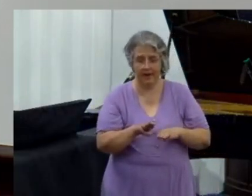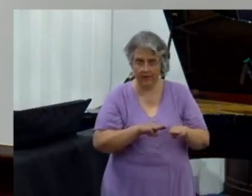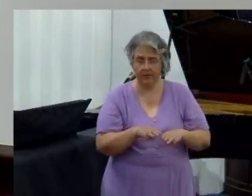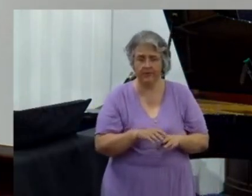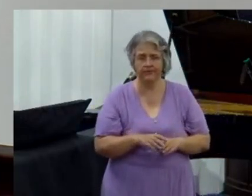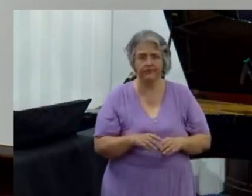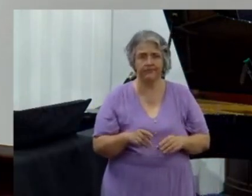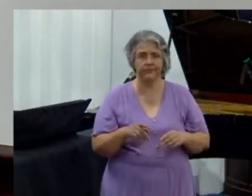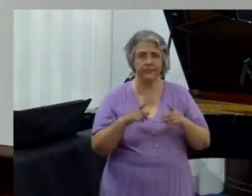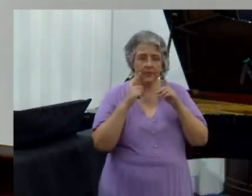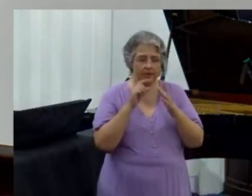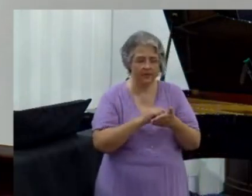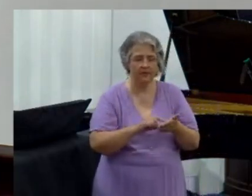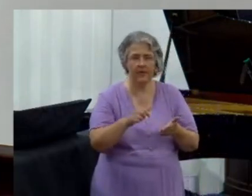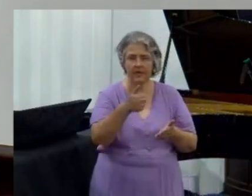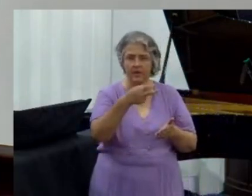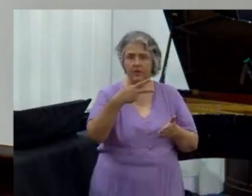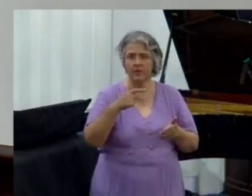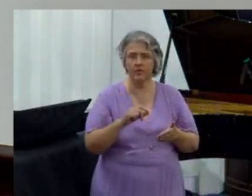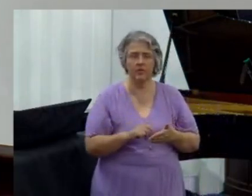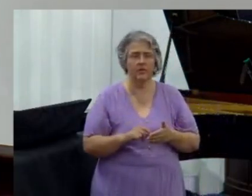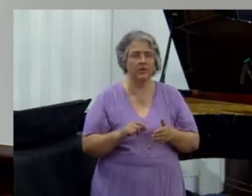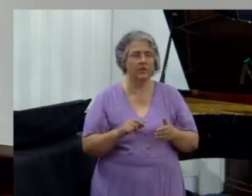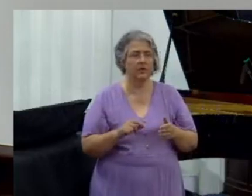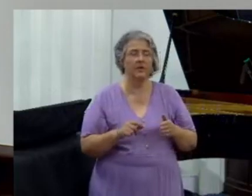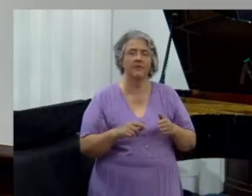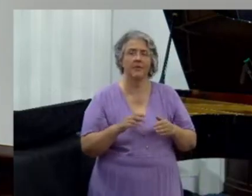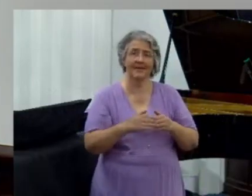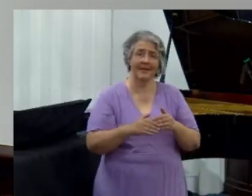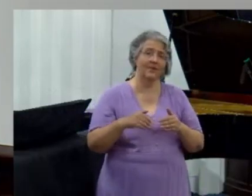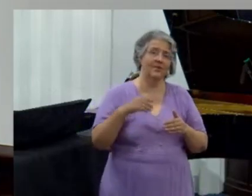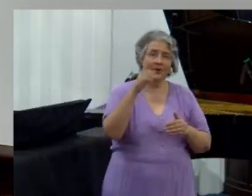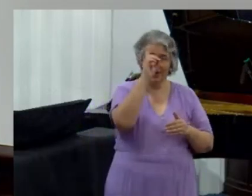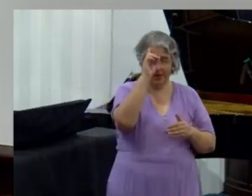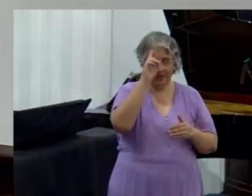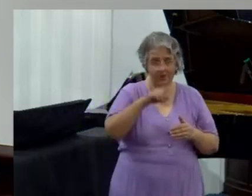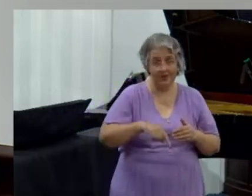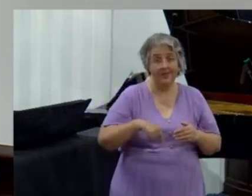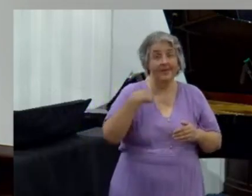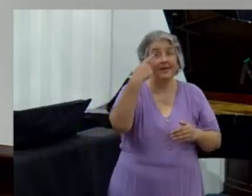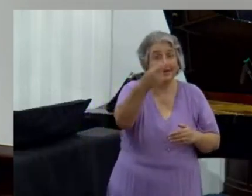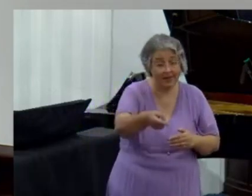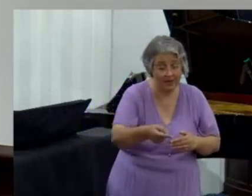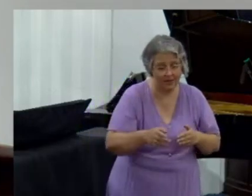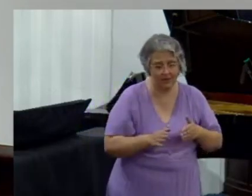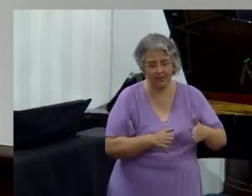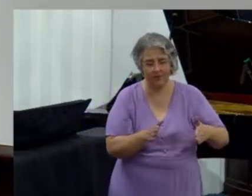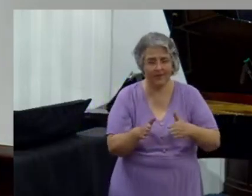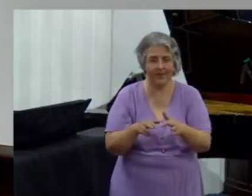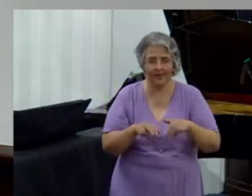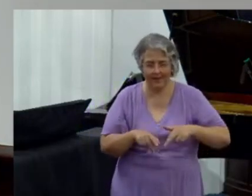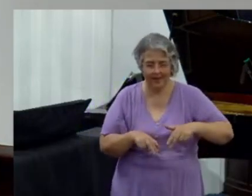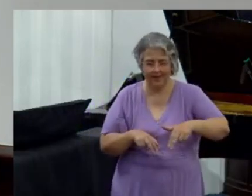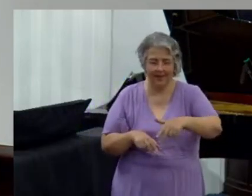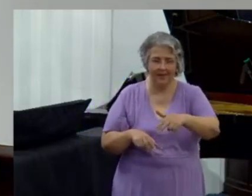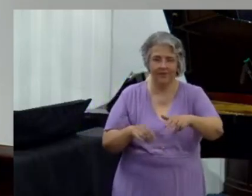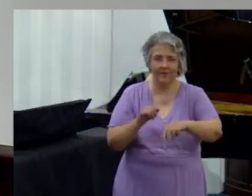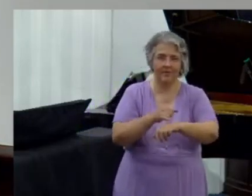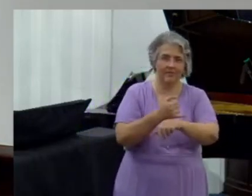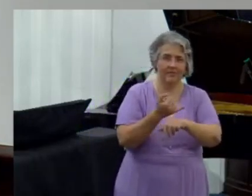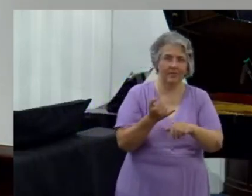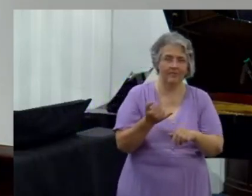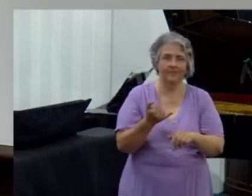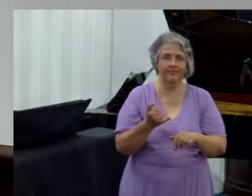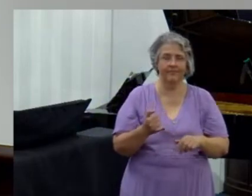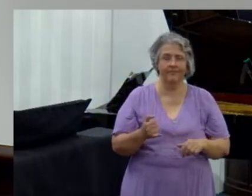narrado no versículo 12, se passa no dia seguinte à entrada triunfal de Jesus em Jerusalém. Entretanto, Mateus